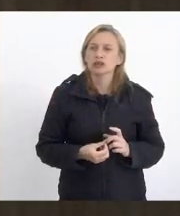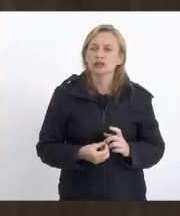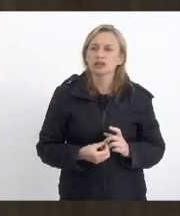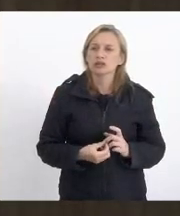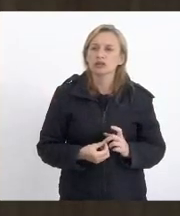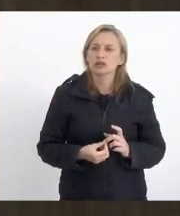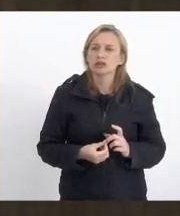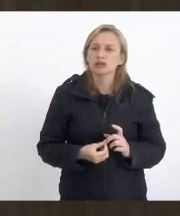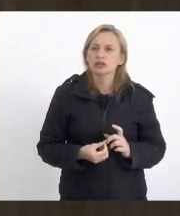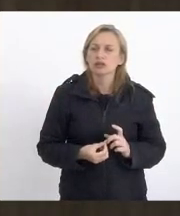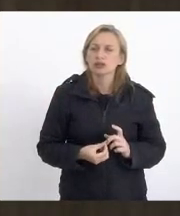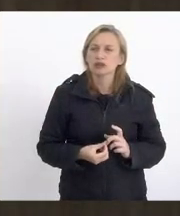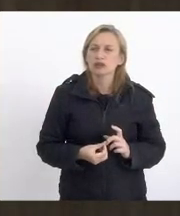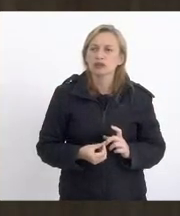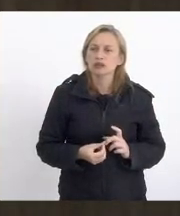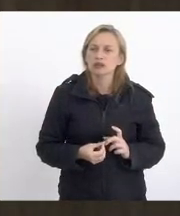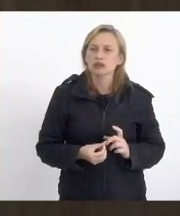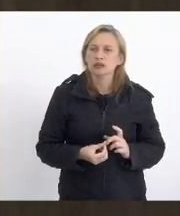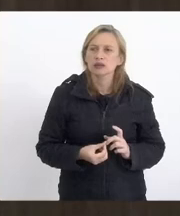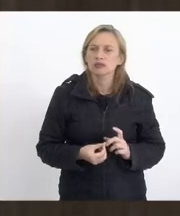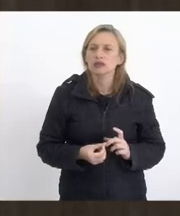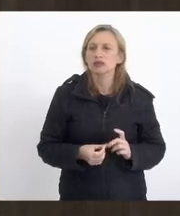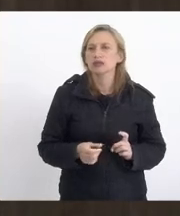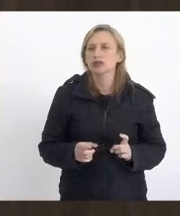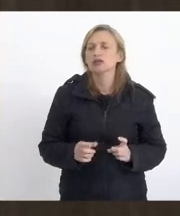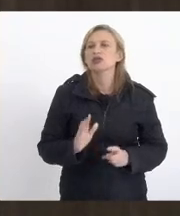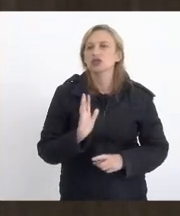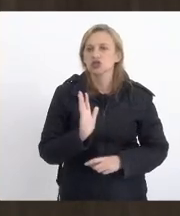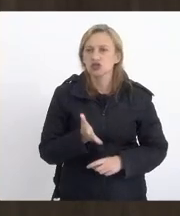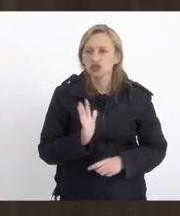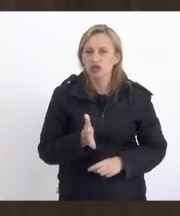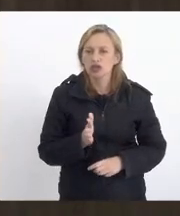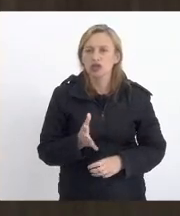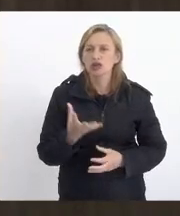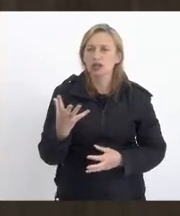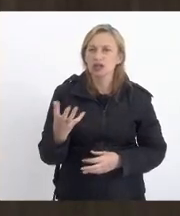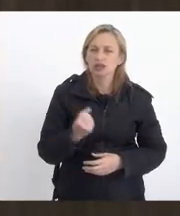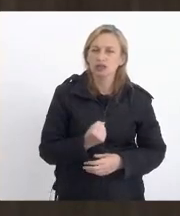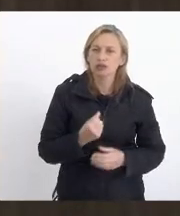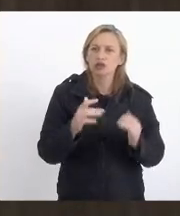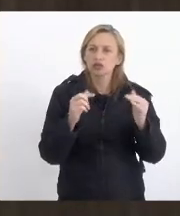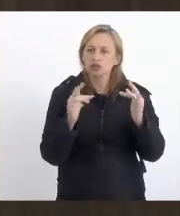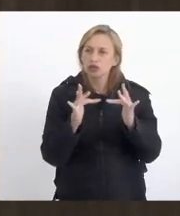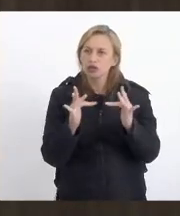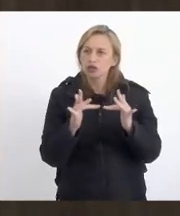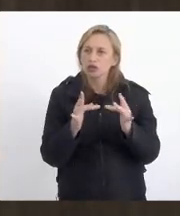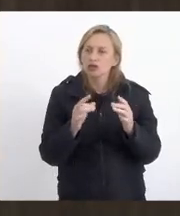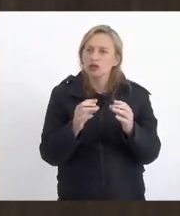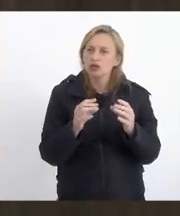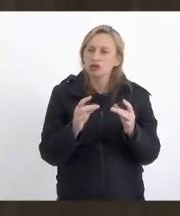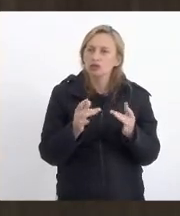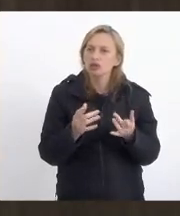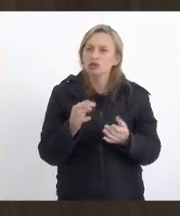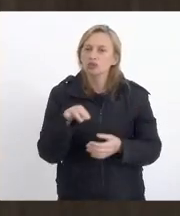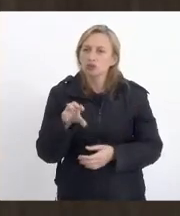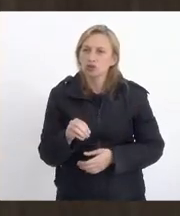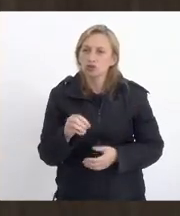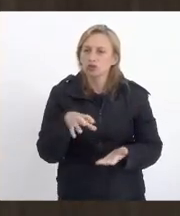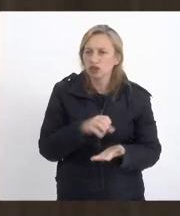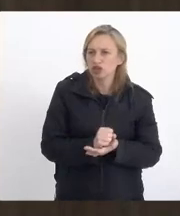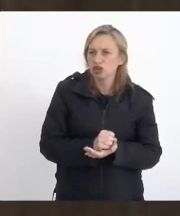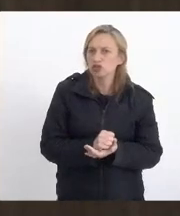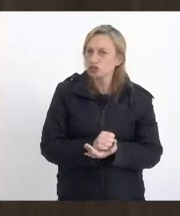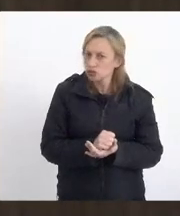inatividade, assim como o soldo acima, que ele já vai receber de acordo com o soldo, que conste no registro,